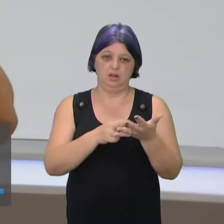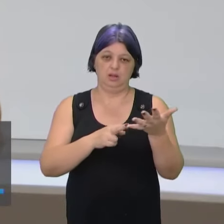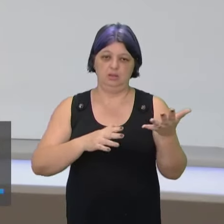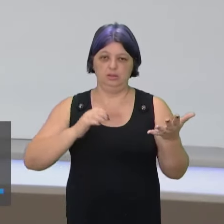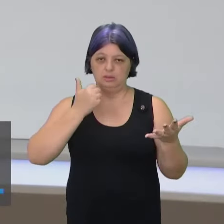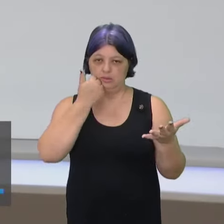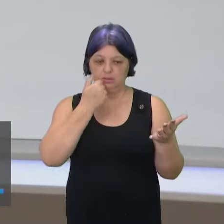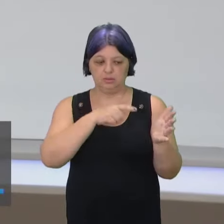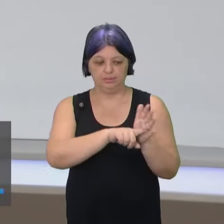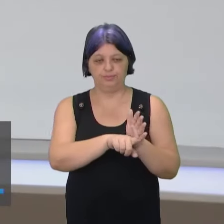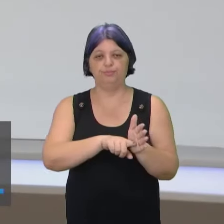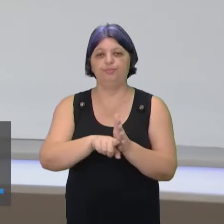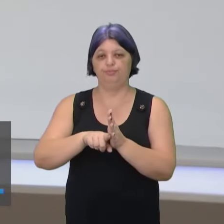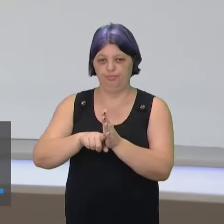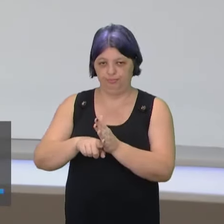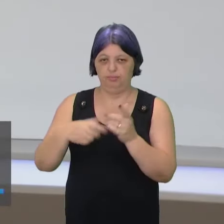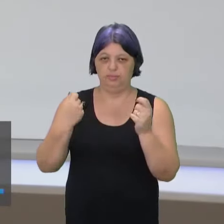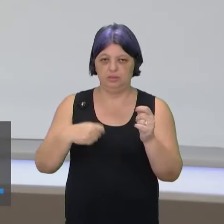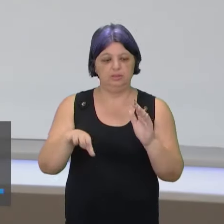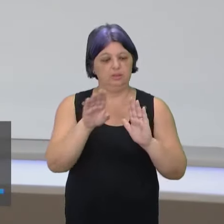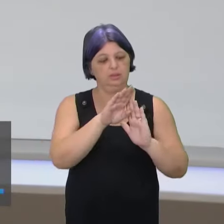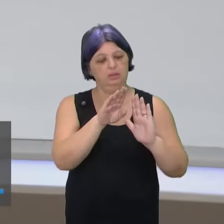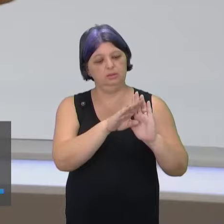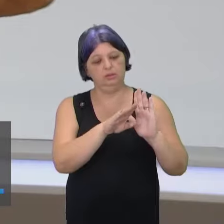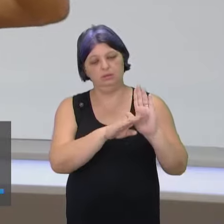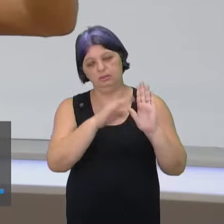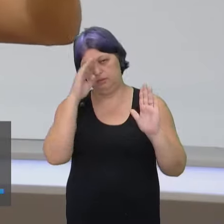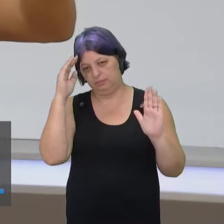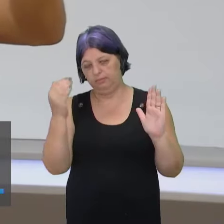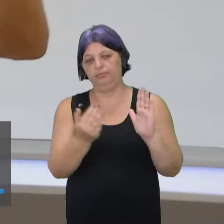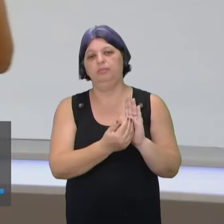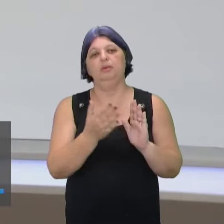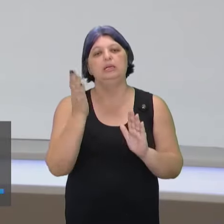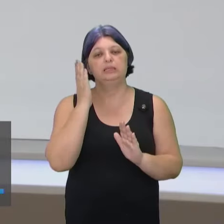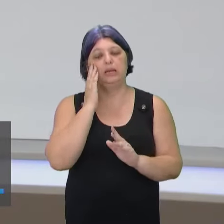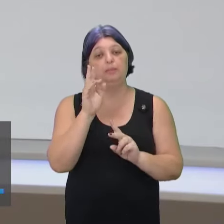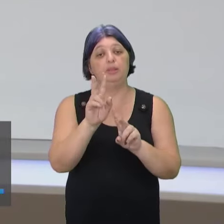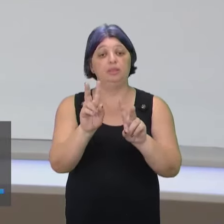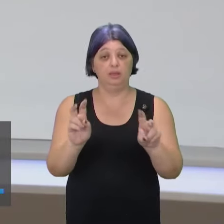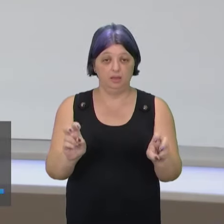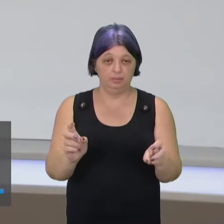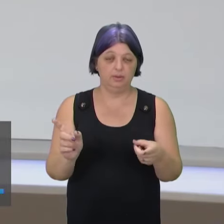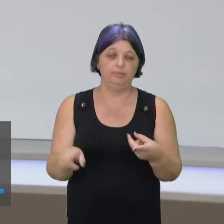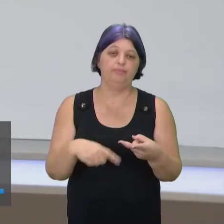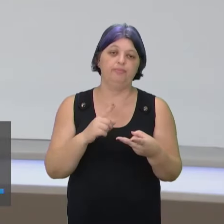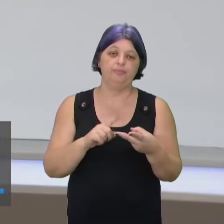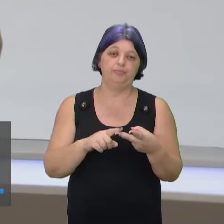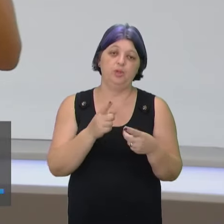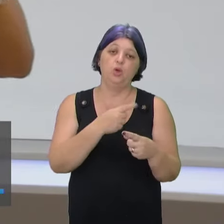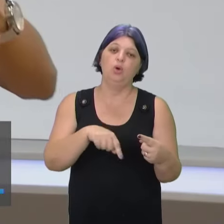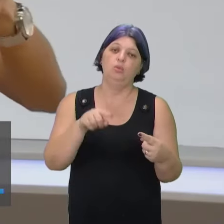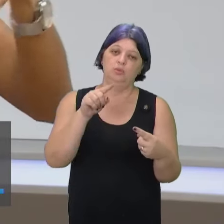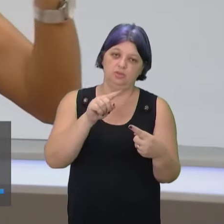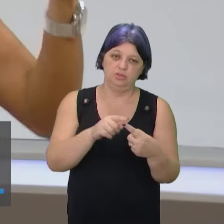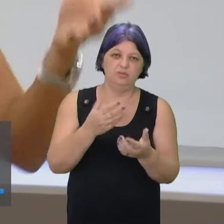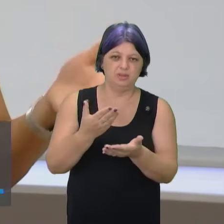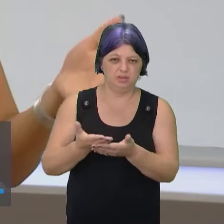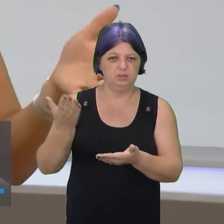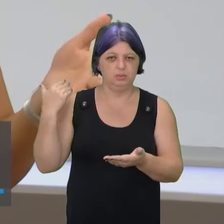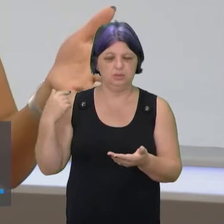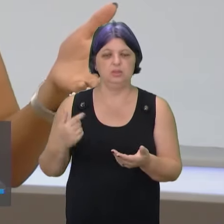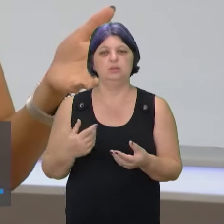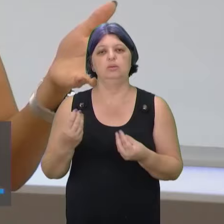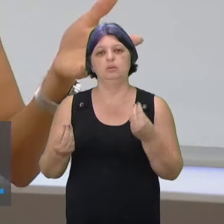o relatório tem alguns passos que a gente tem que seguir. Então, a gente já sabe o título, né? Nós já falamos qual é o objetivo na aula passada, é